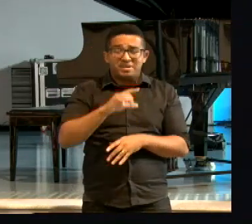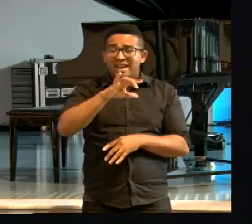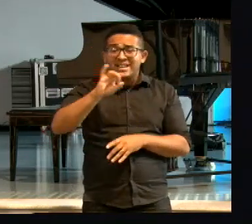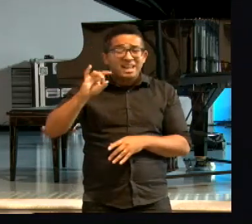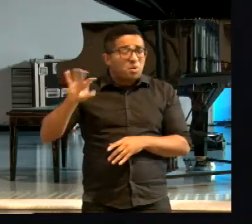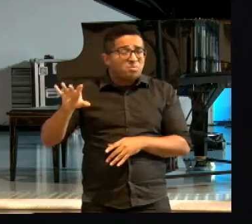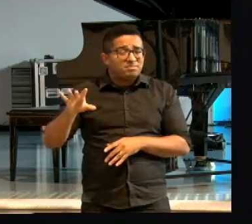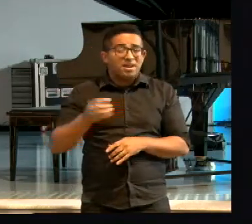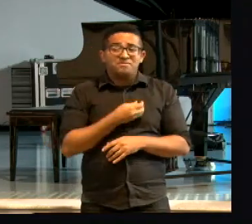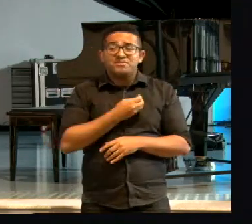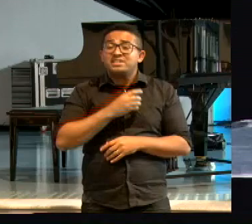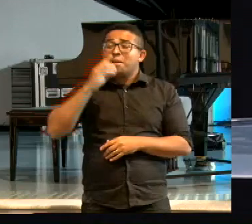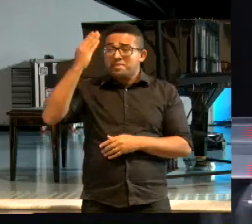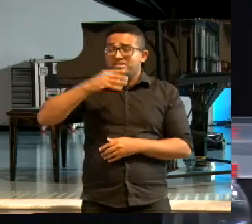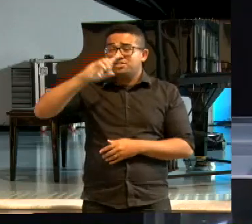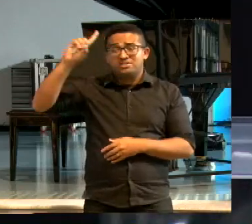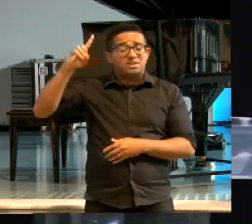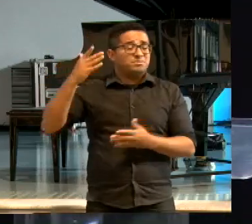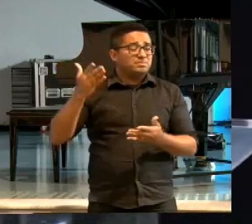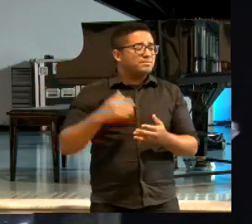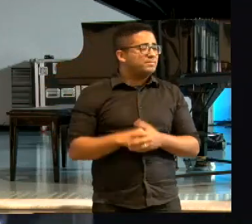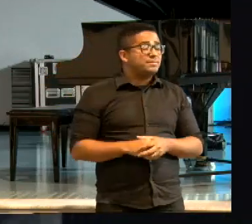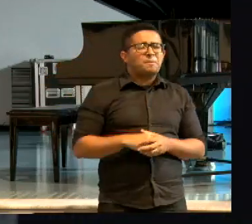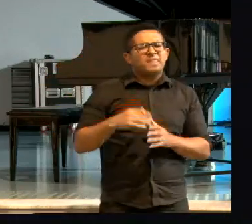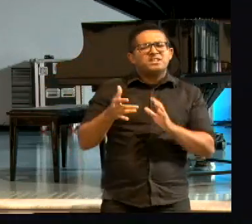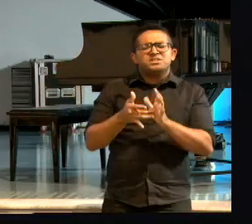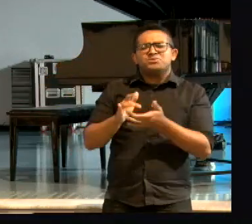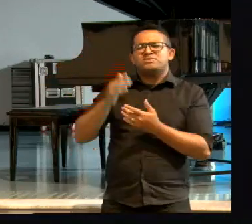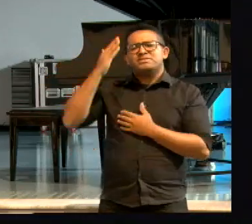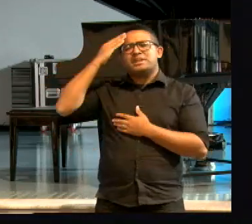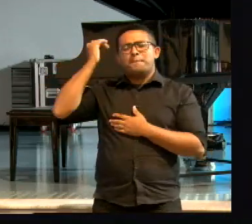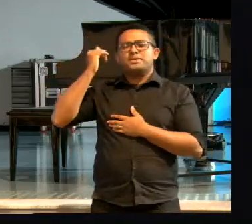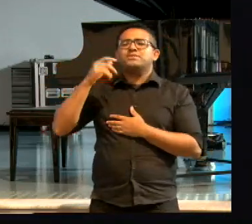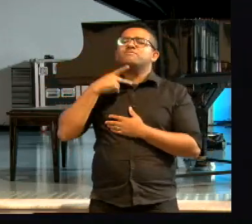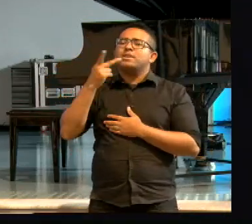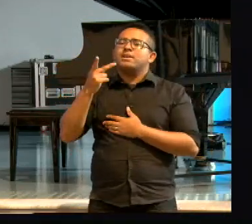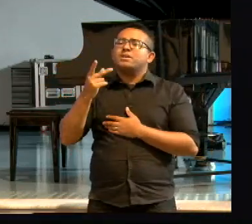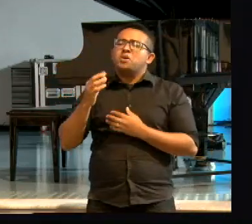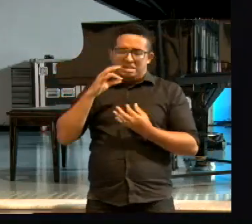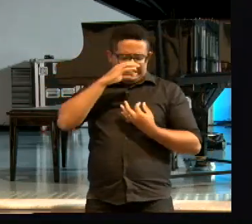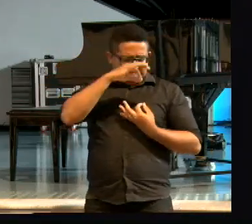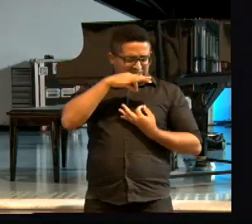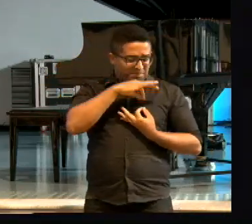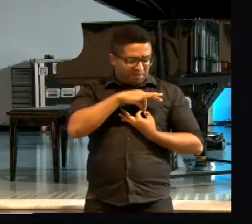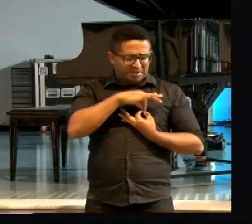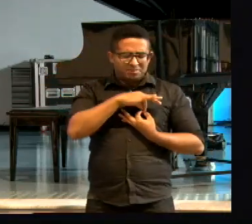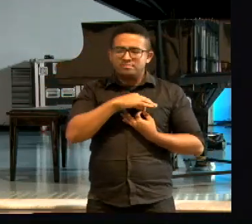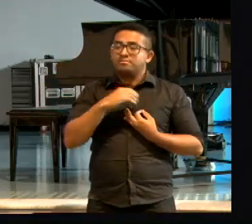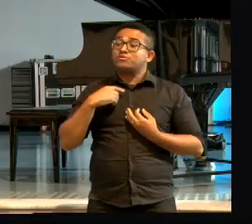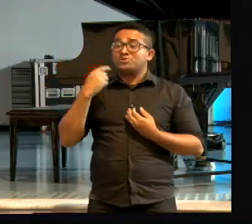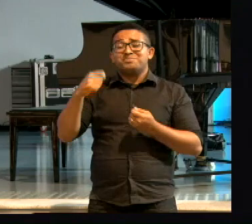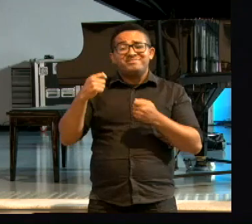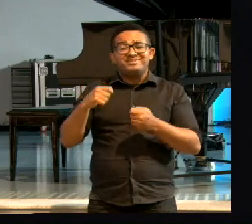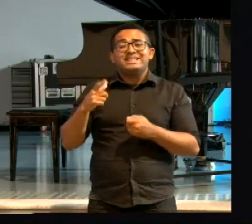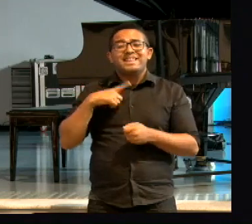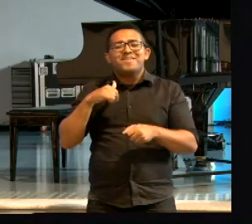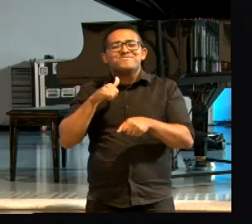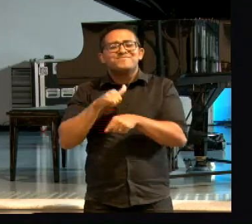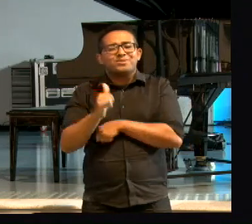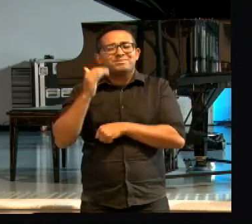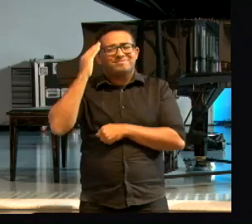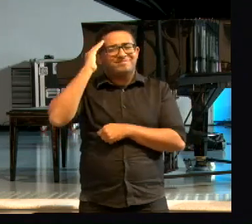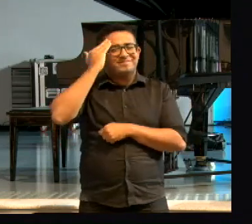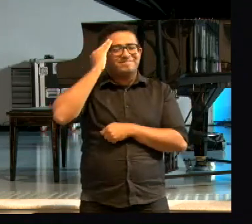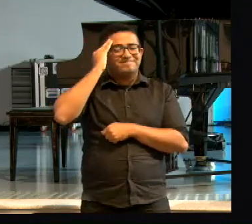Deus. E ao destacar isso, é porque Jesus sabia que espiritualmente falando, alguns de nós teríamos a falta de bom